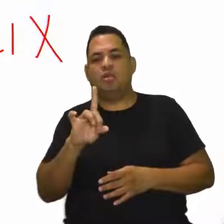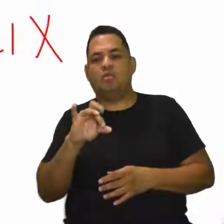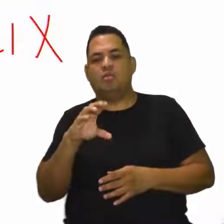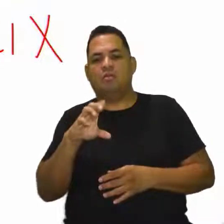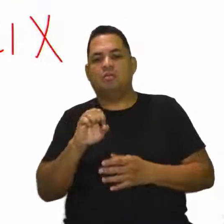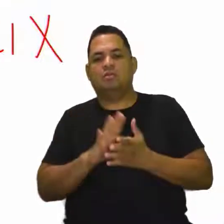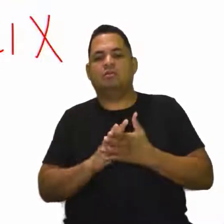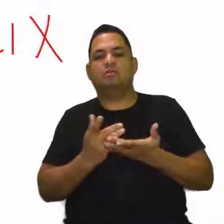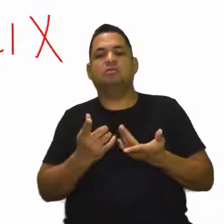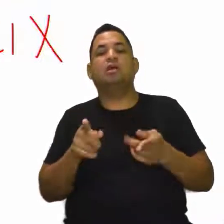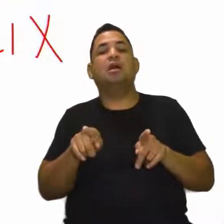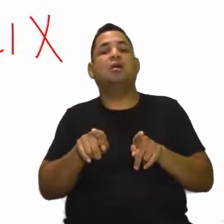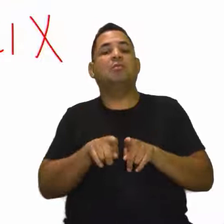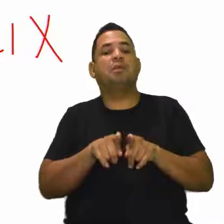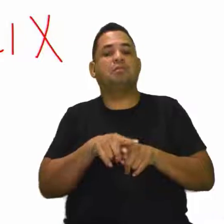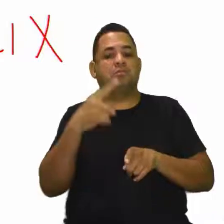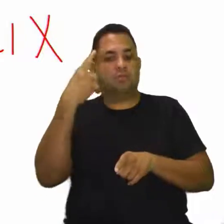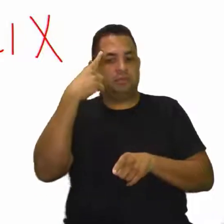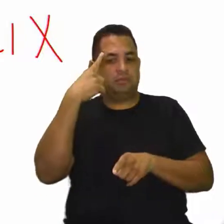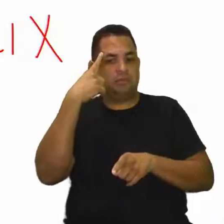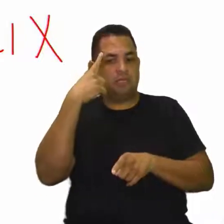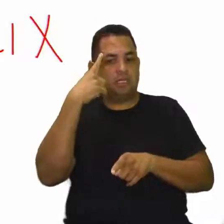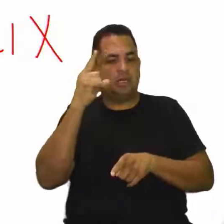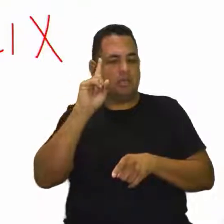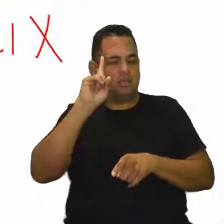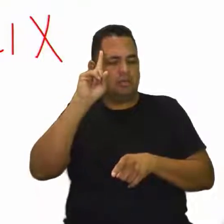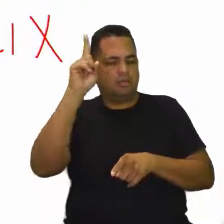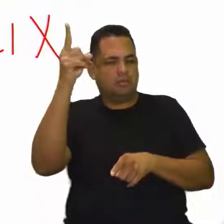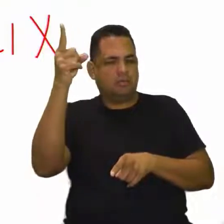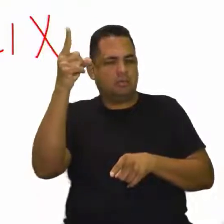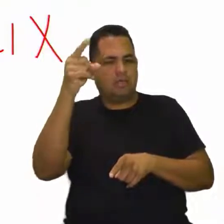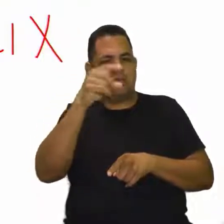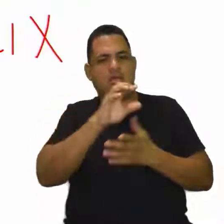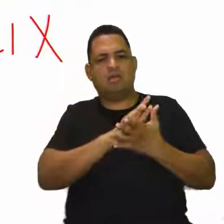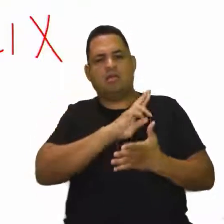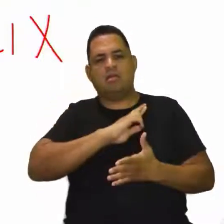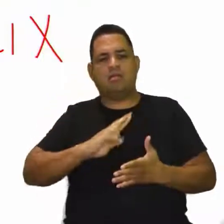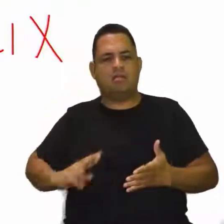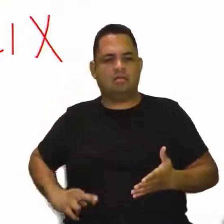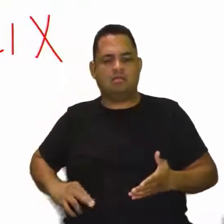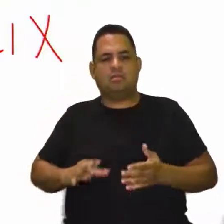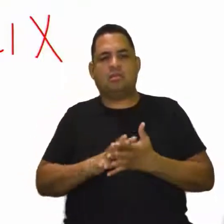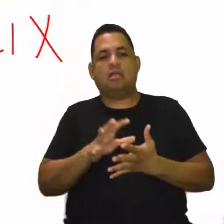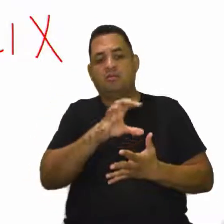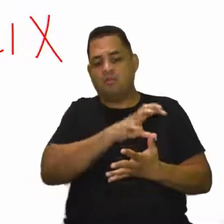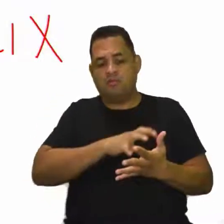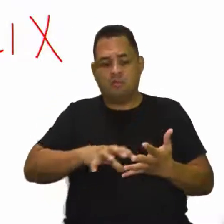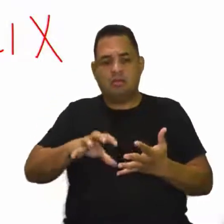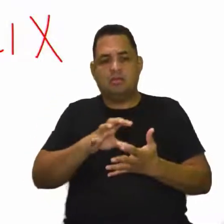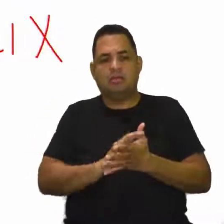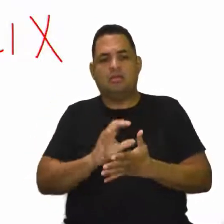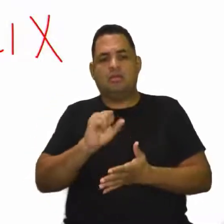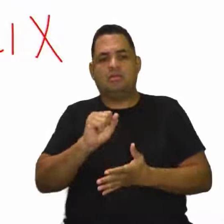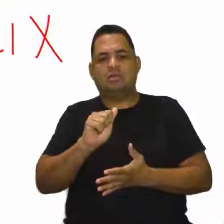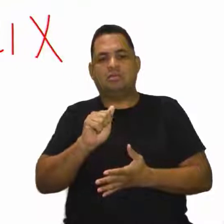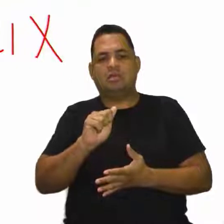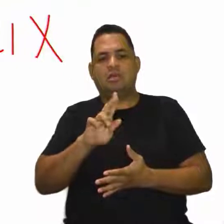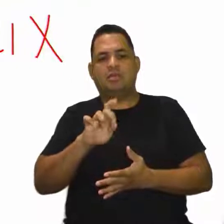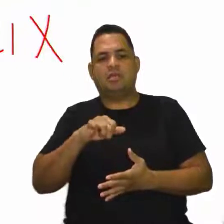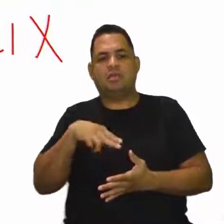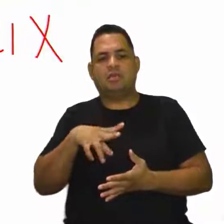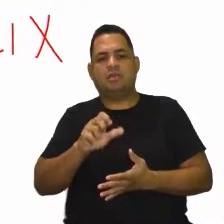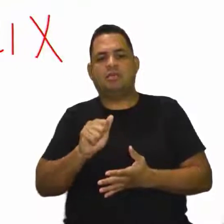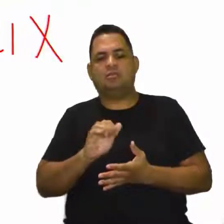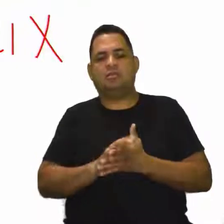ideia republicana. Aí eu tive também o movimento da Sabinada, de 37